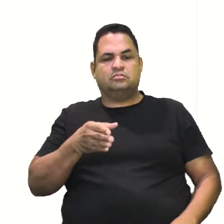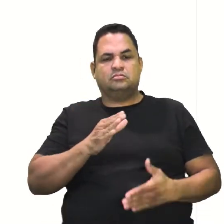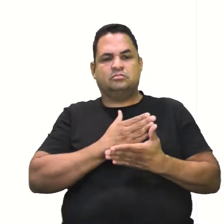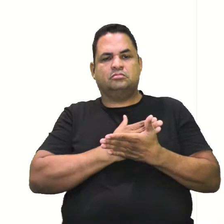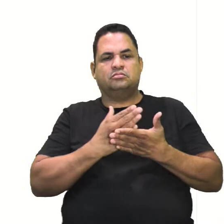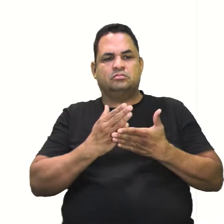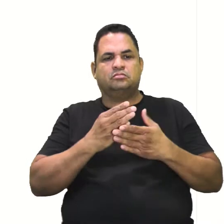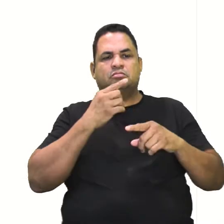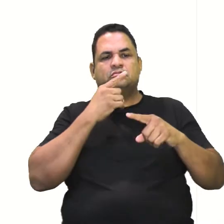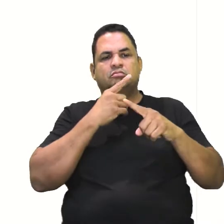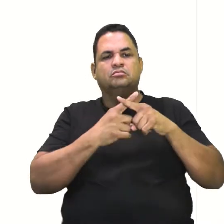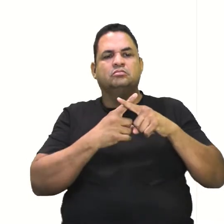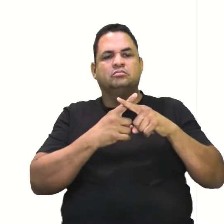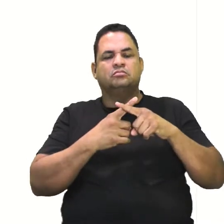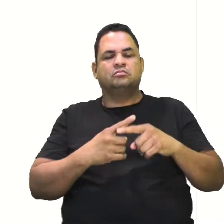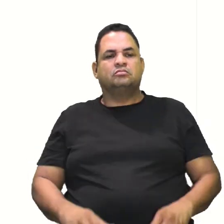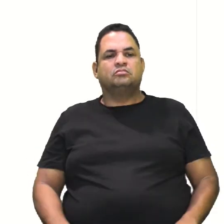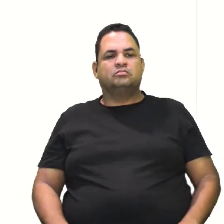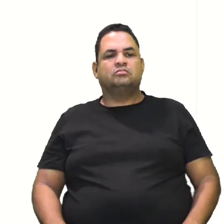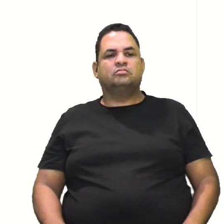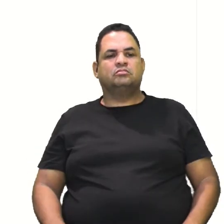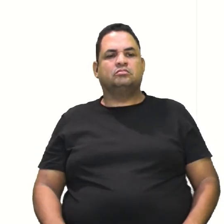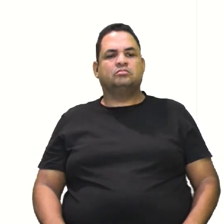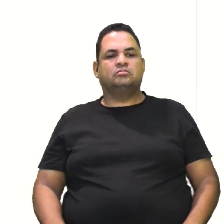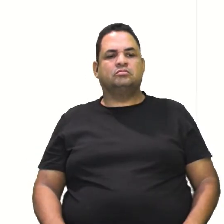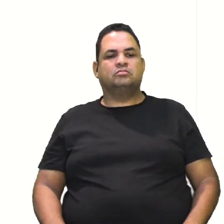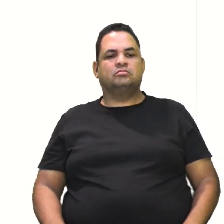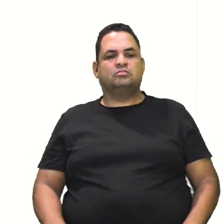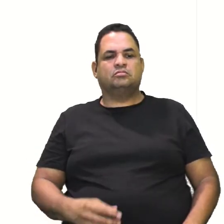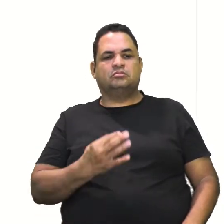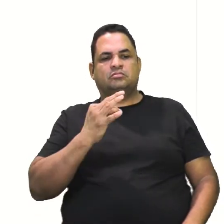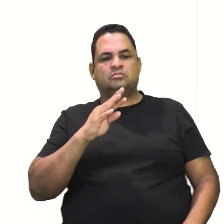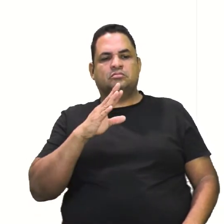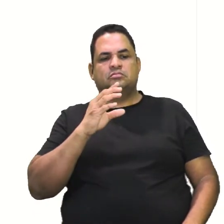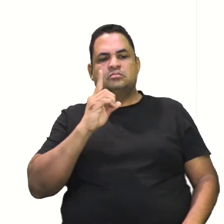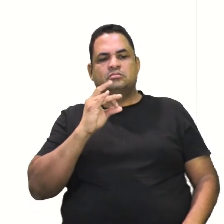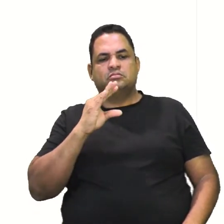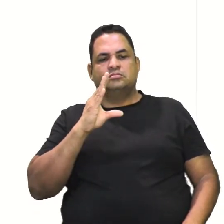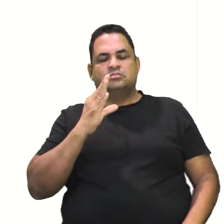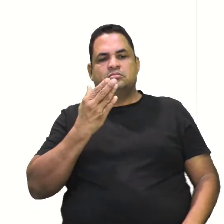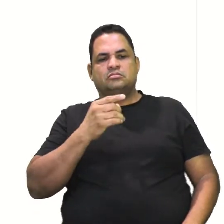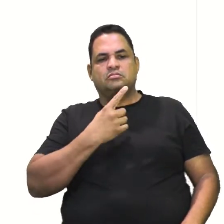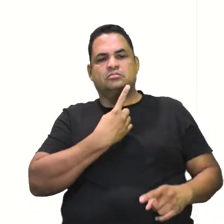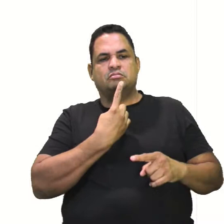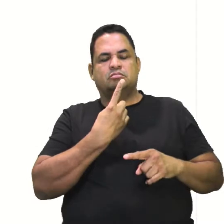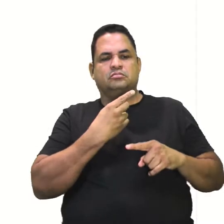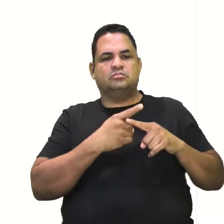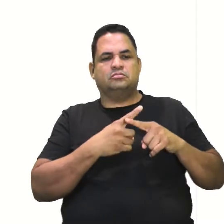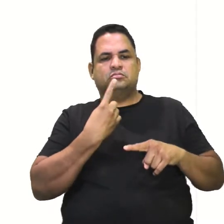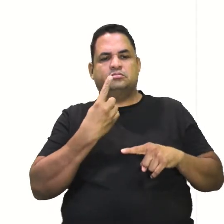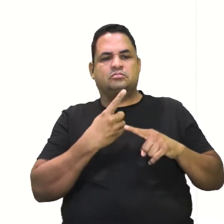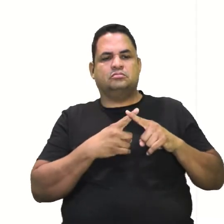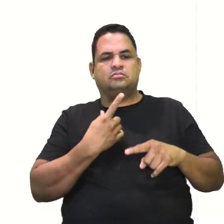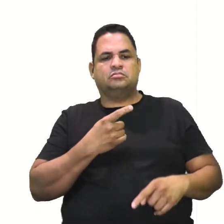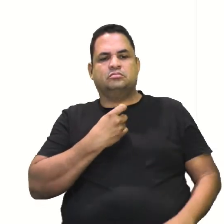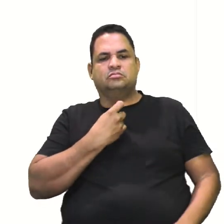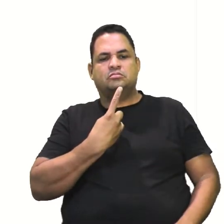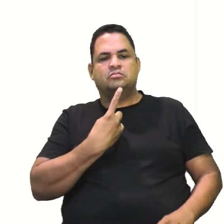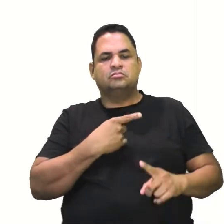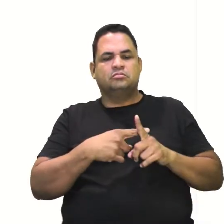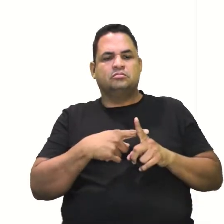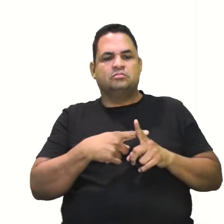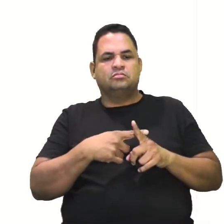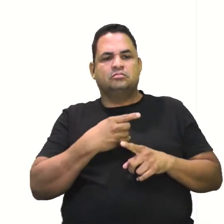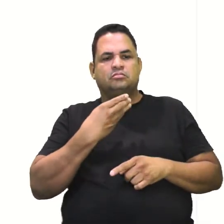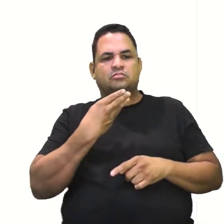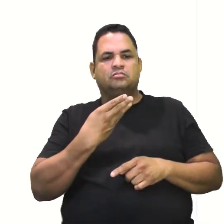começa a multiplicação. Vamos lá. O determinante dessa matriz vai ser dado por 1 vezes 1 vezes 1? 1. 1